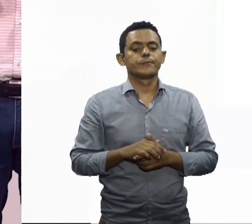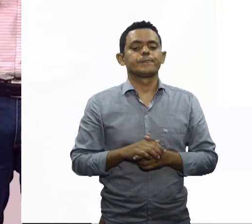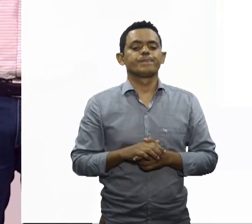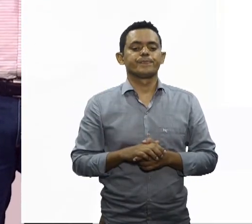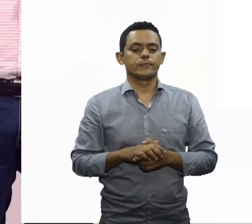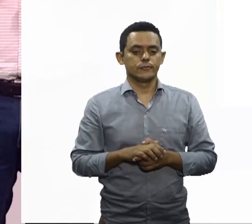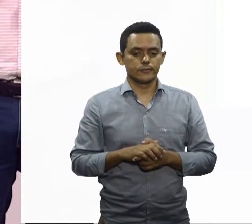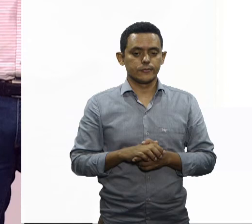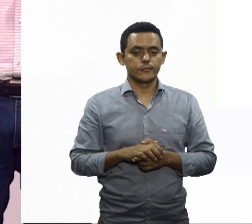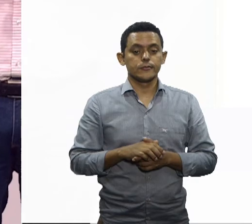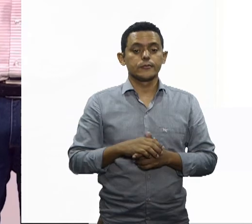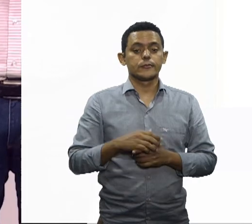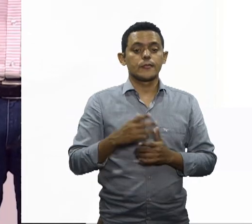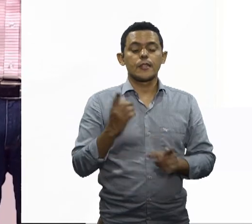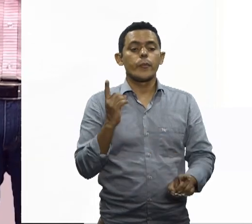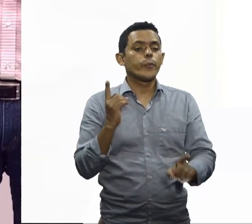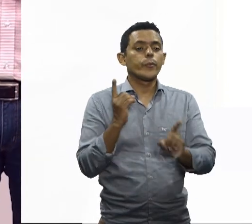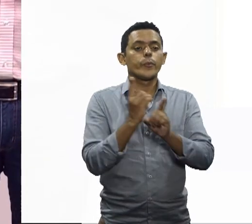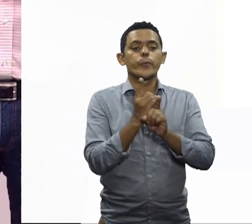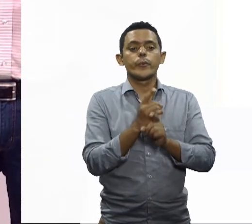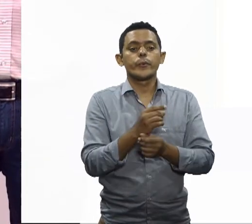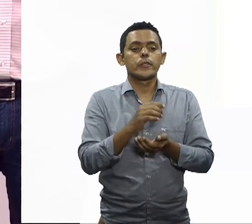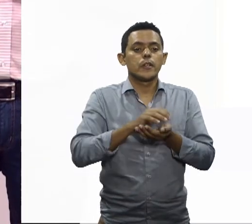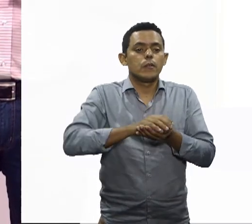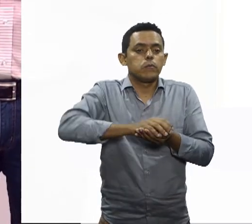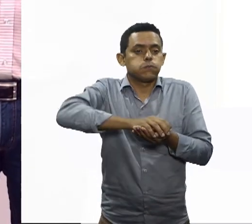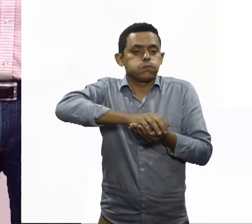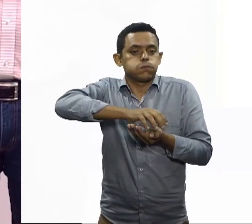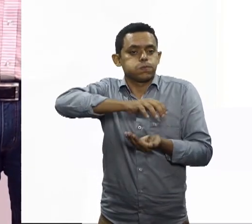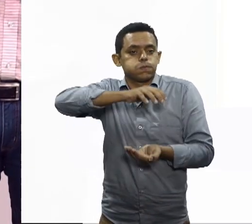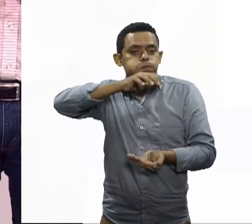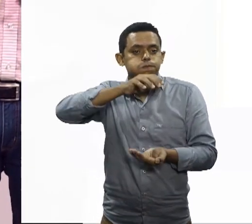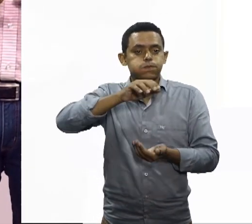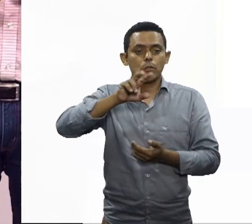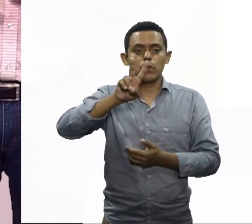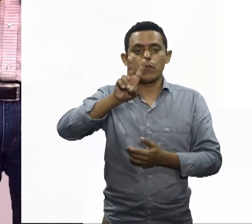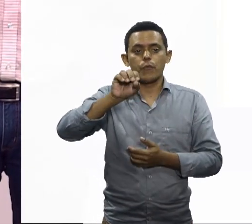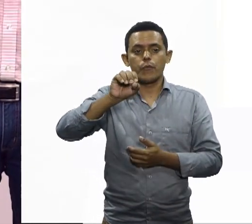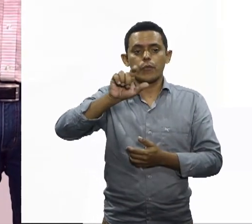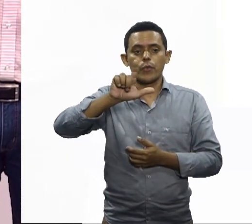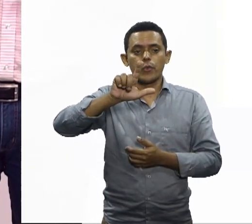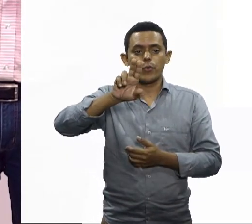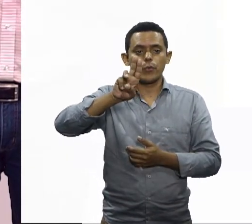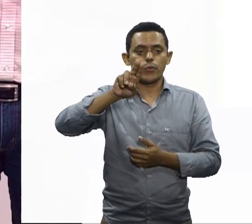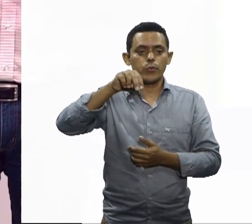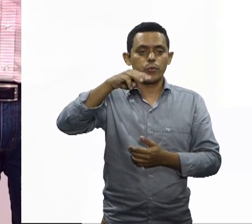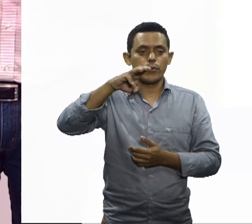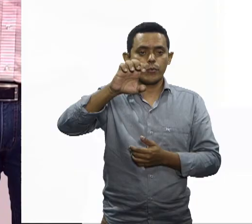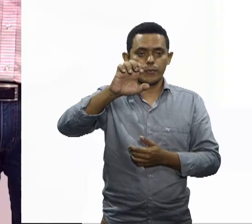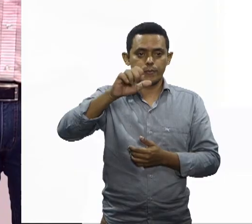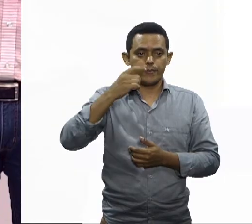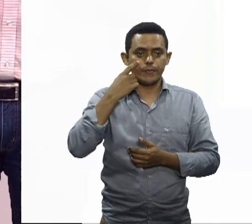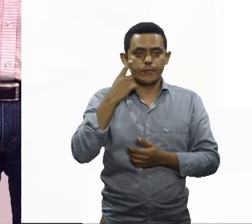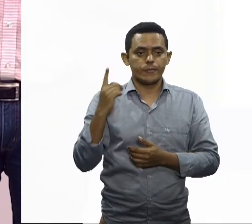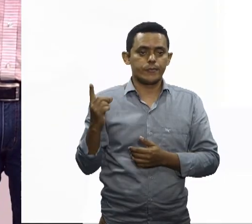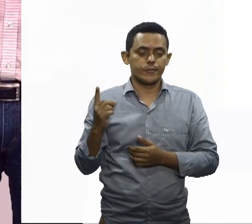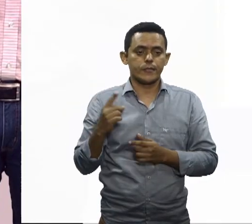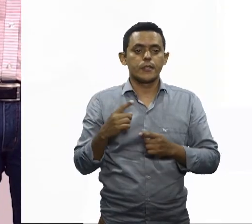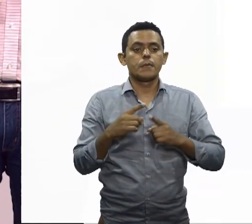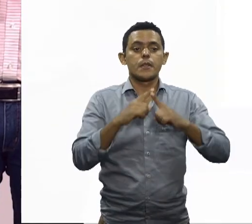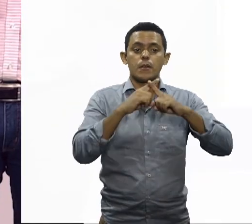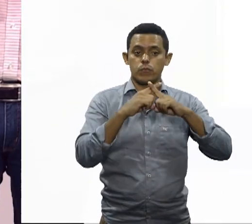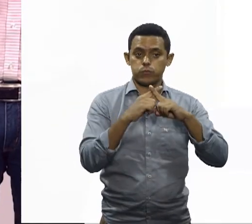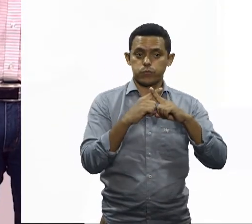Então, pessoal, nós vamos agora encontrar o volume de água que há nessa piscina. Então, para isso, nós temos que multiplicar. Se eu